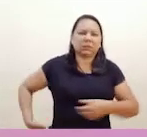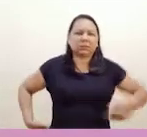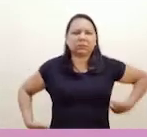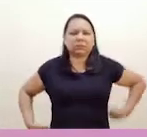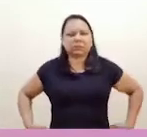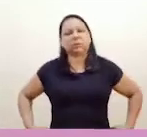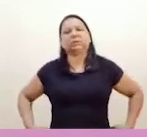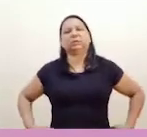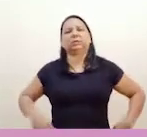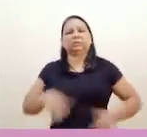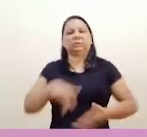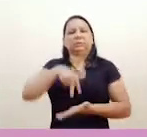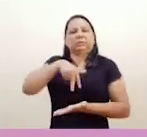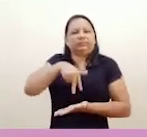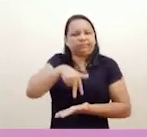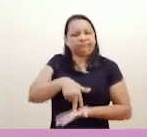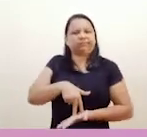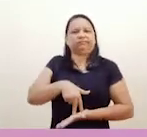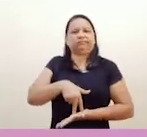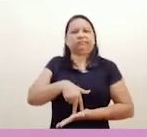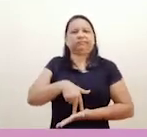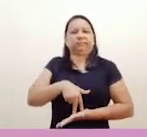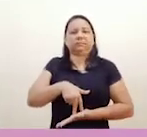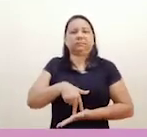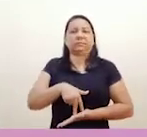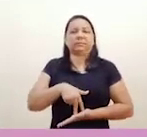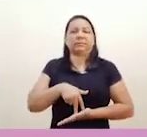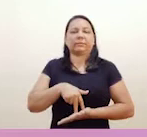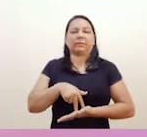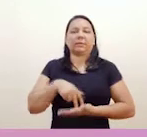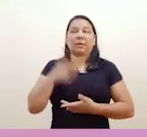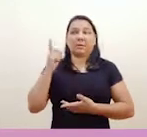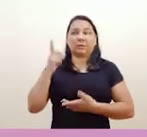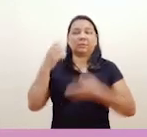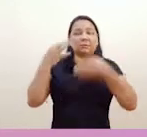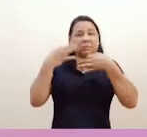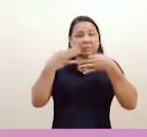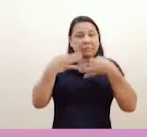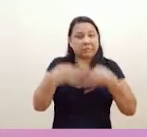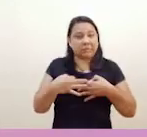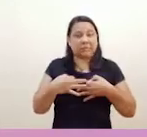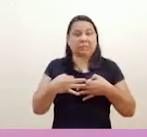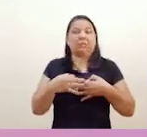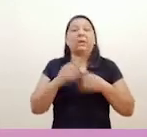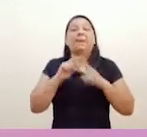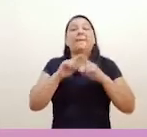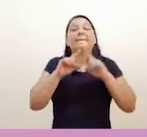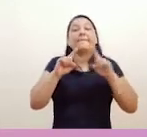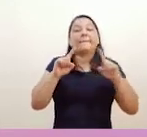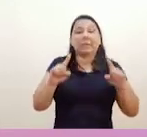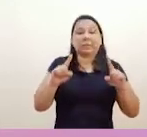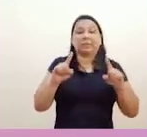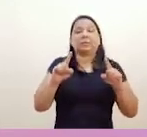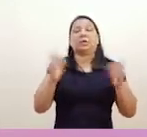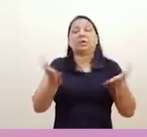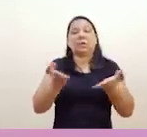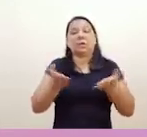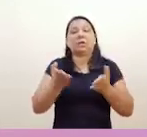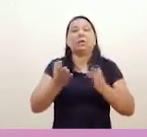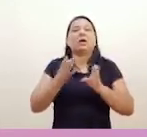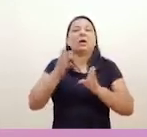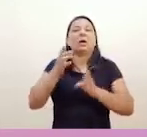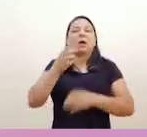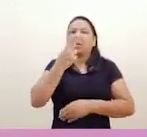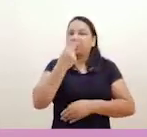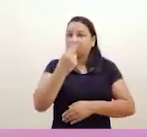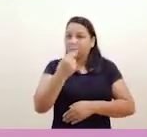precisarão fazer para que a gente fique dessa maneira aqui, que é a maneira correta da gente ficar. Agora,